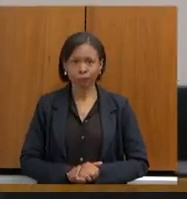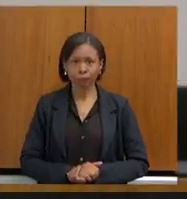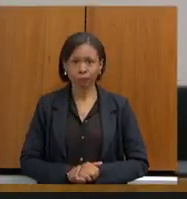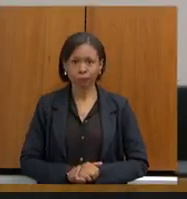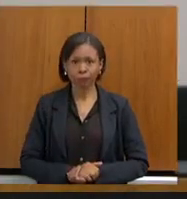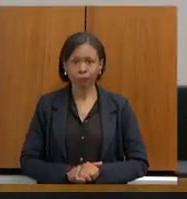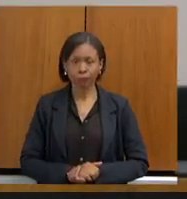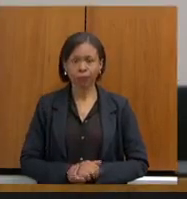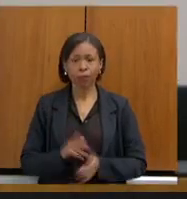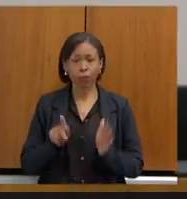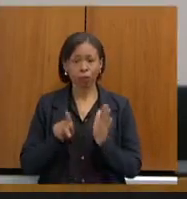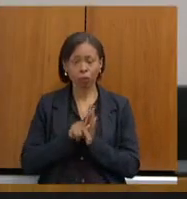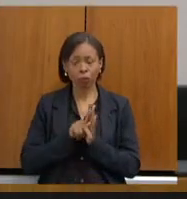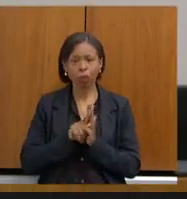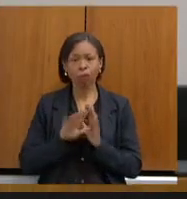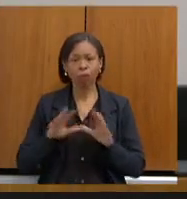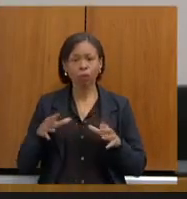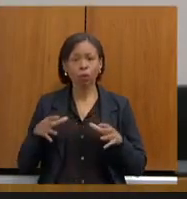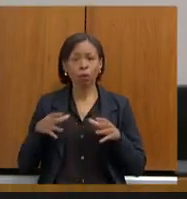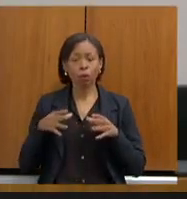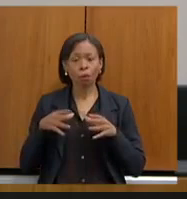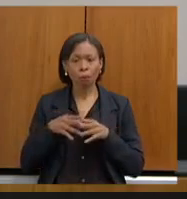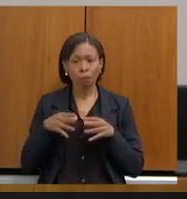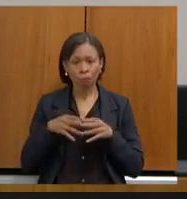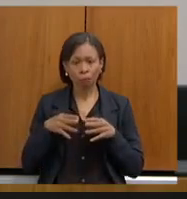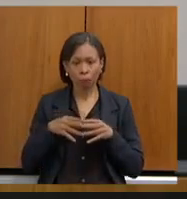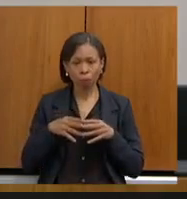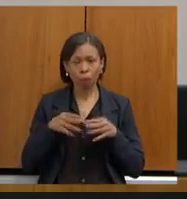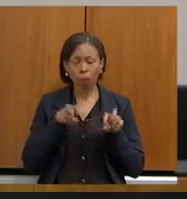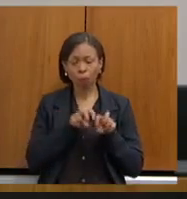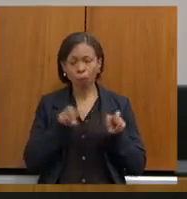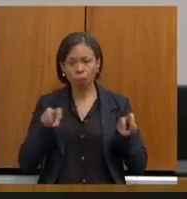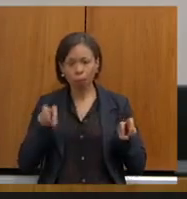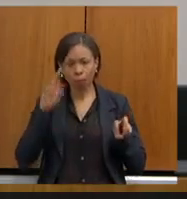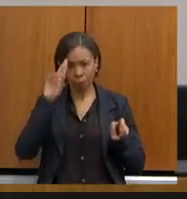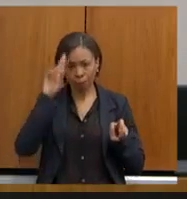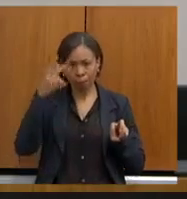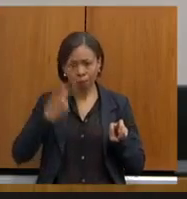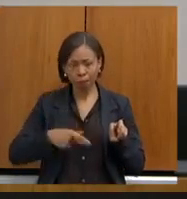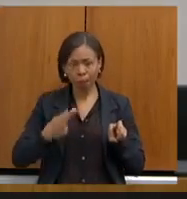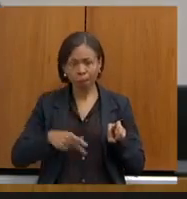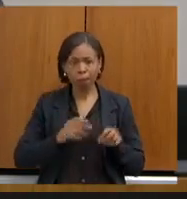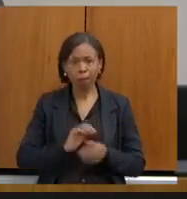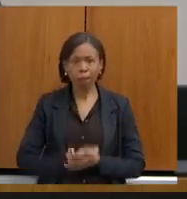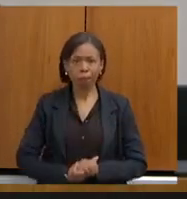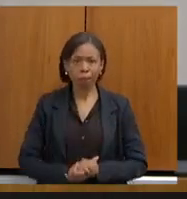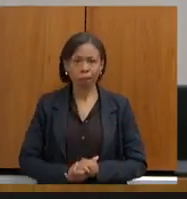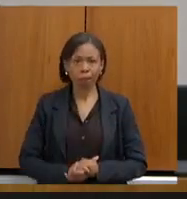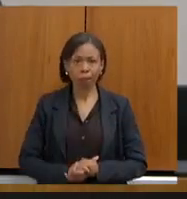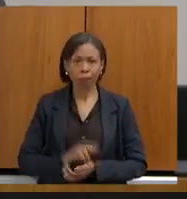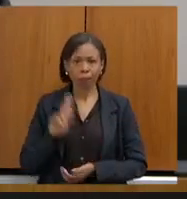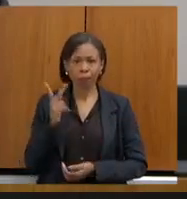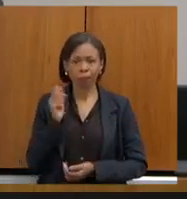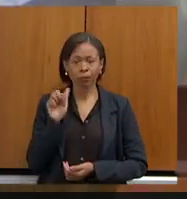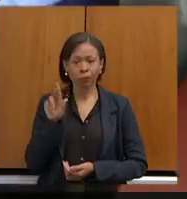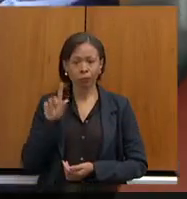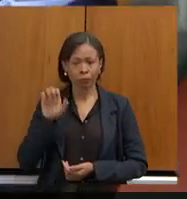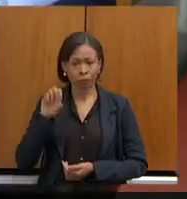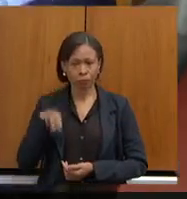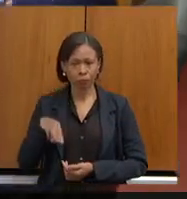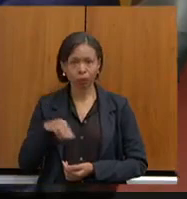membro efetivo vamos 3º secretário da mesa diretora desta casa Deputado Arlen Santiago o silêncio EA